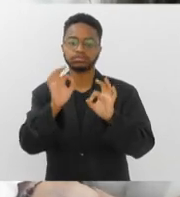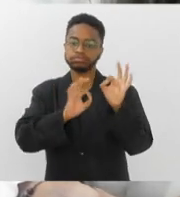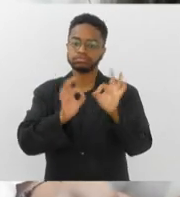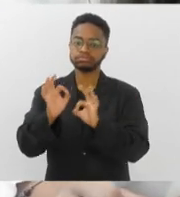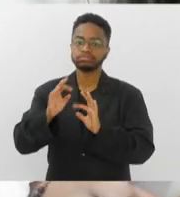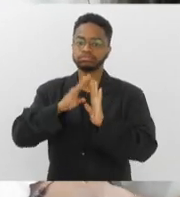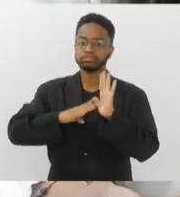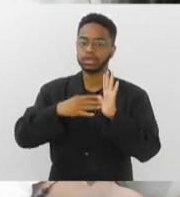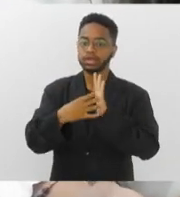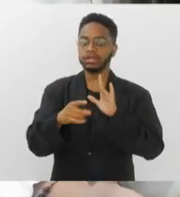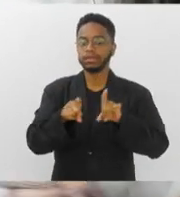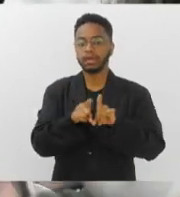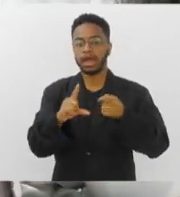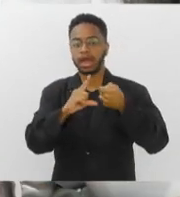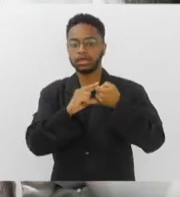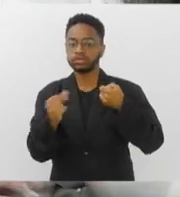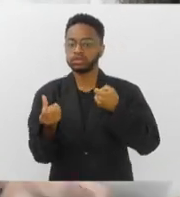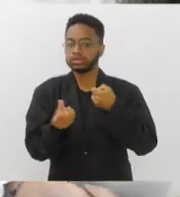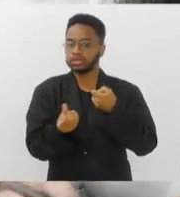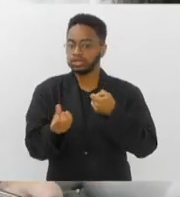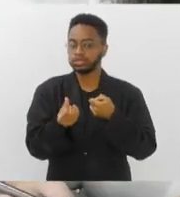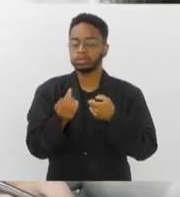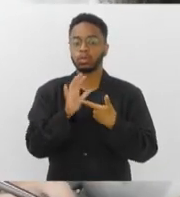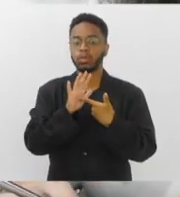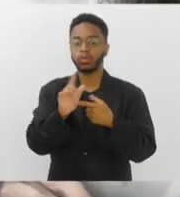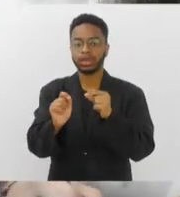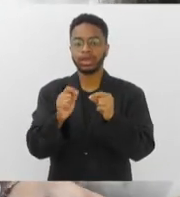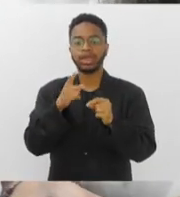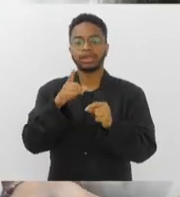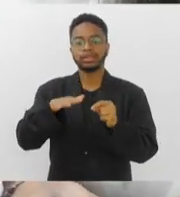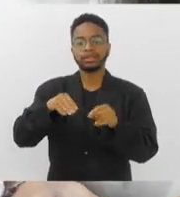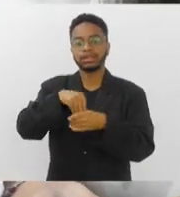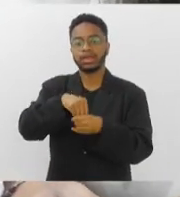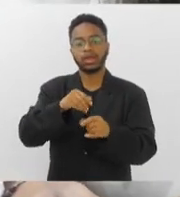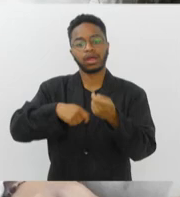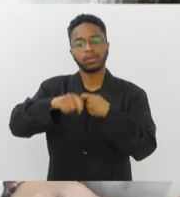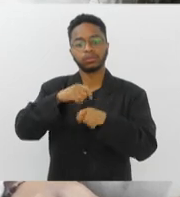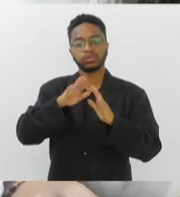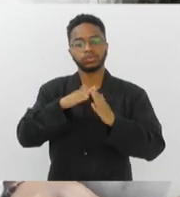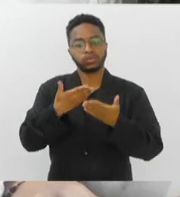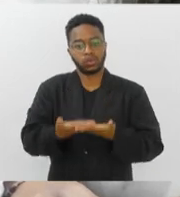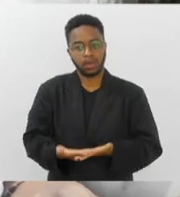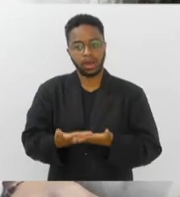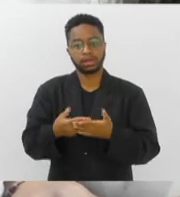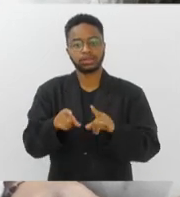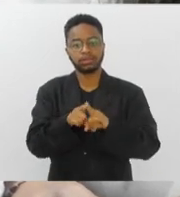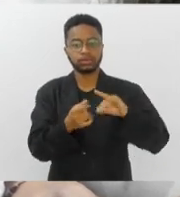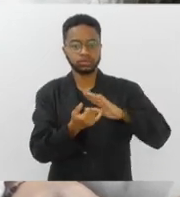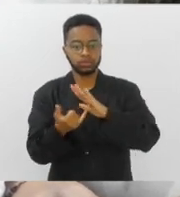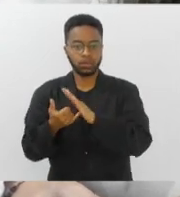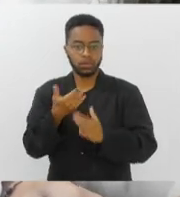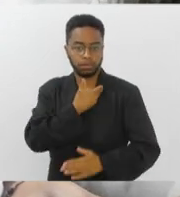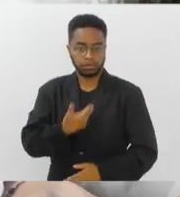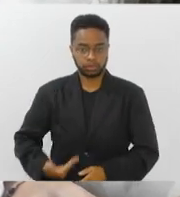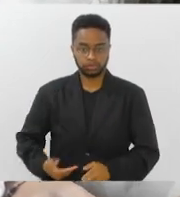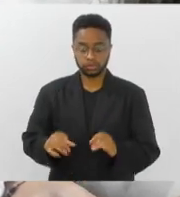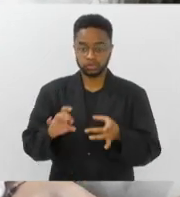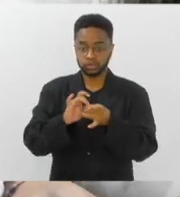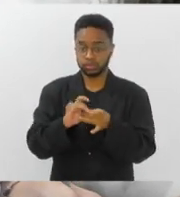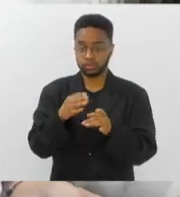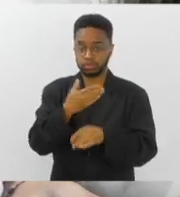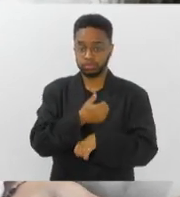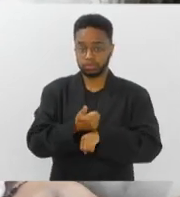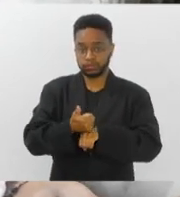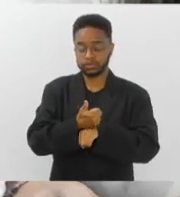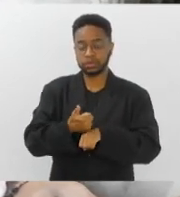cronograma. E o artigo 6º fala que a administração escolar de instituições públicas, em conjunto com profissionais da saúde